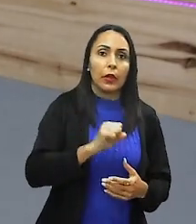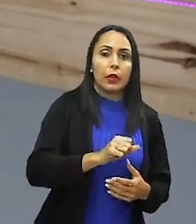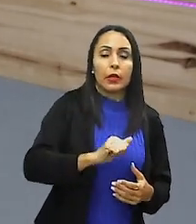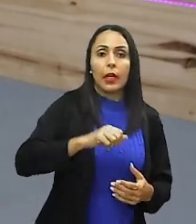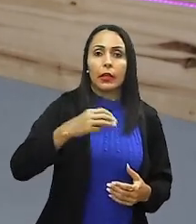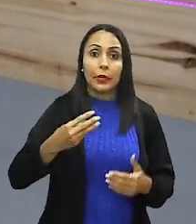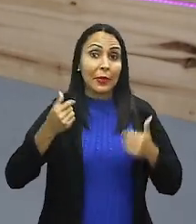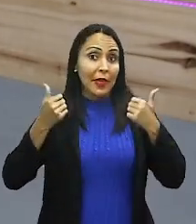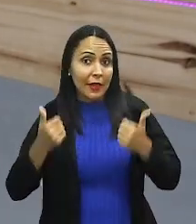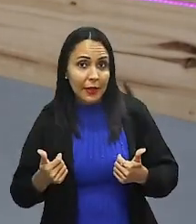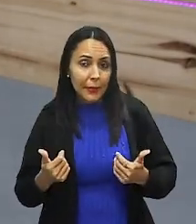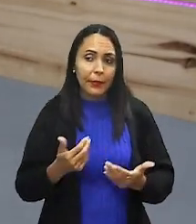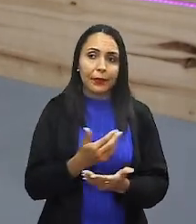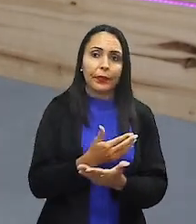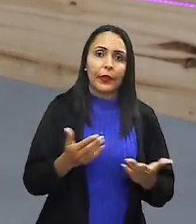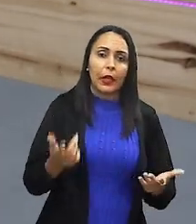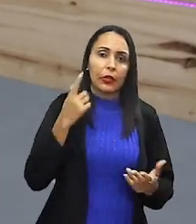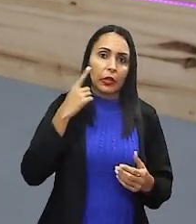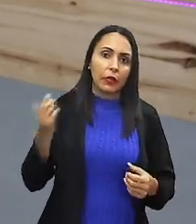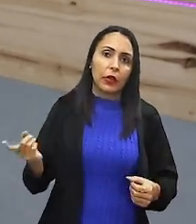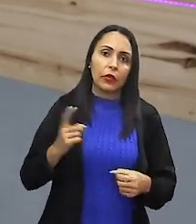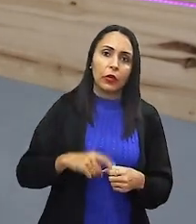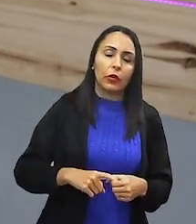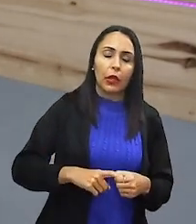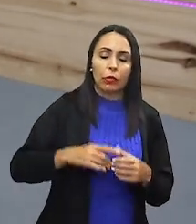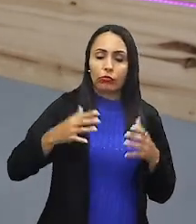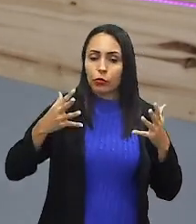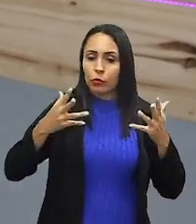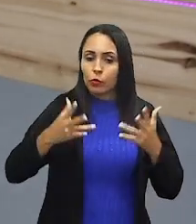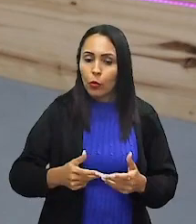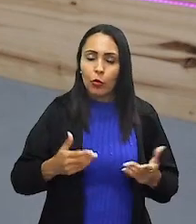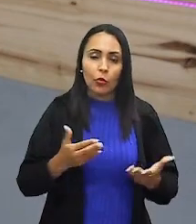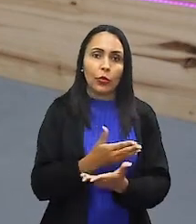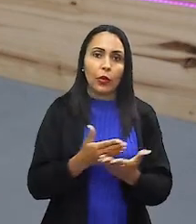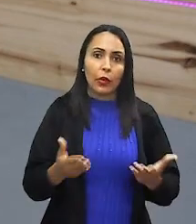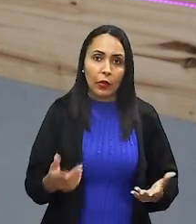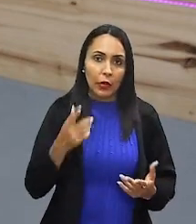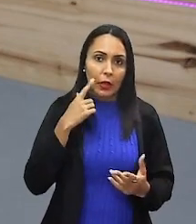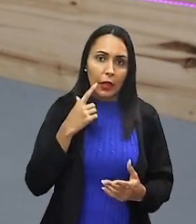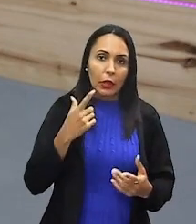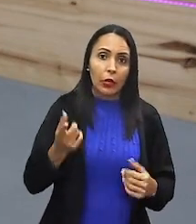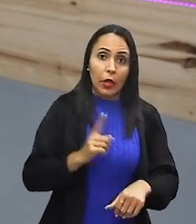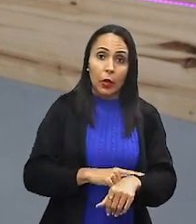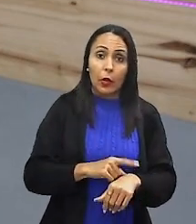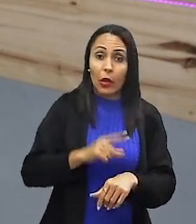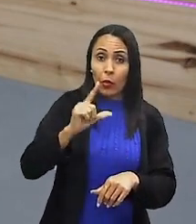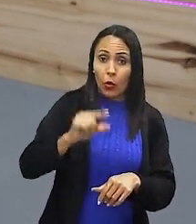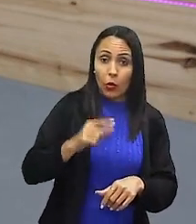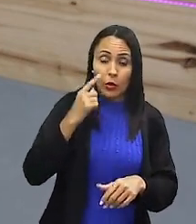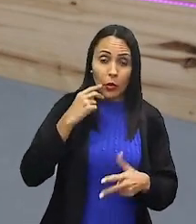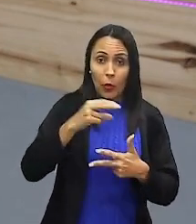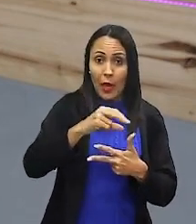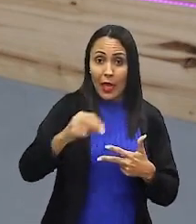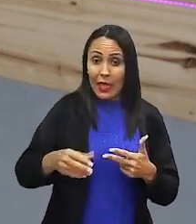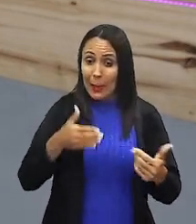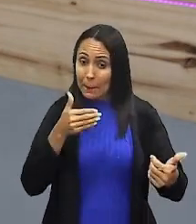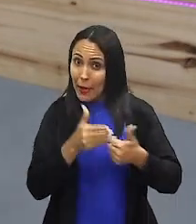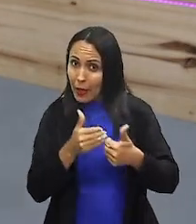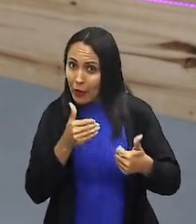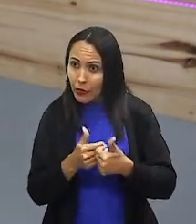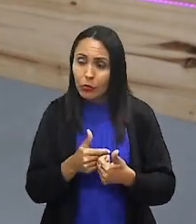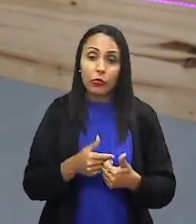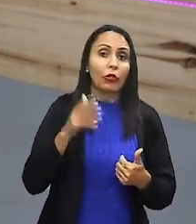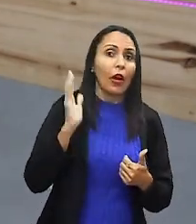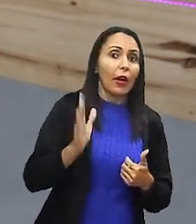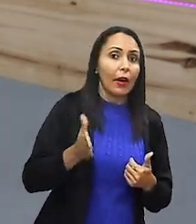3. Beleza? E assim, a gente vai voltar com tudo agora. Tá? A gente vai voltar com tudo, porque tá bem curtinho o tempo, porque o Enem já tá chegando. Né? O Enem já tá chegando. Se a gente